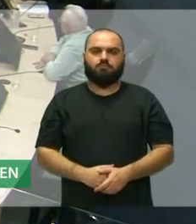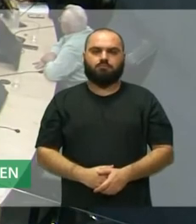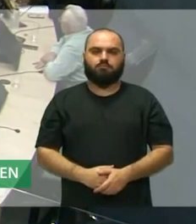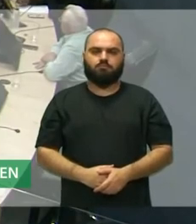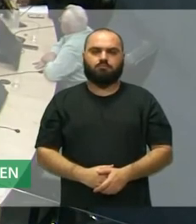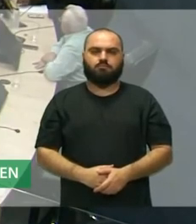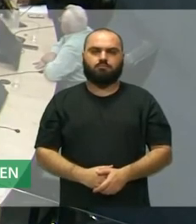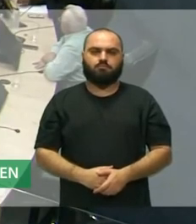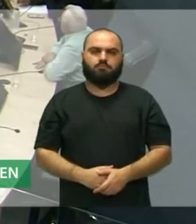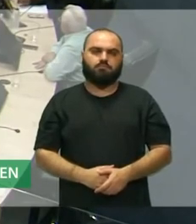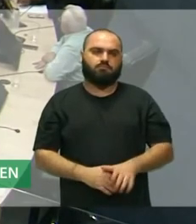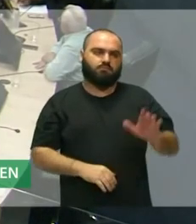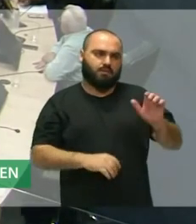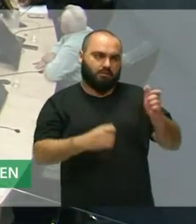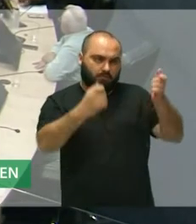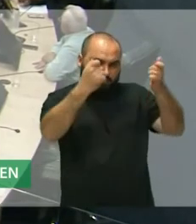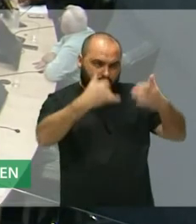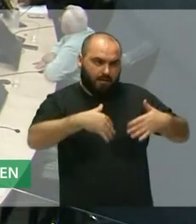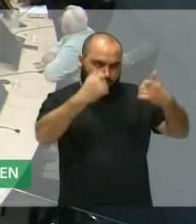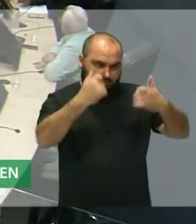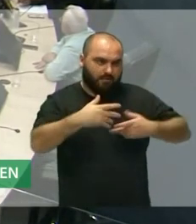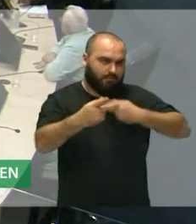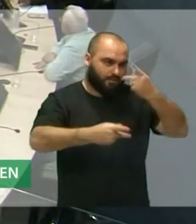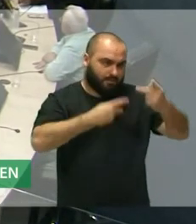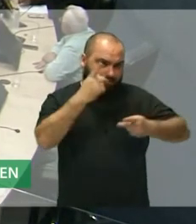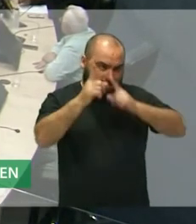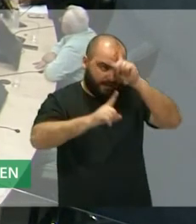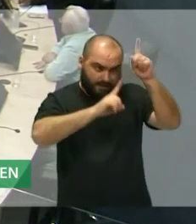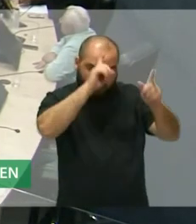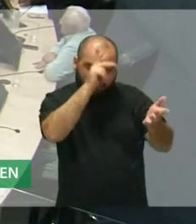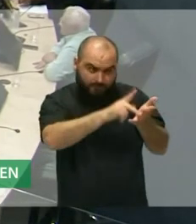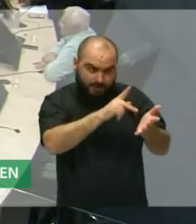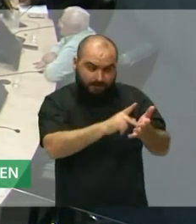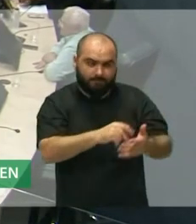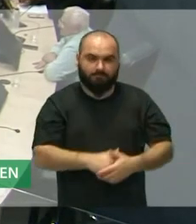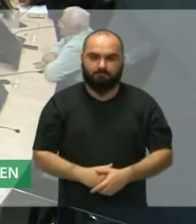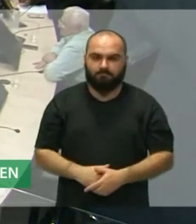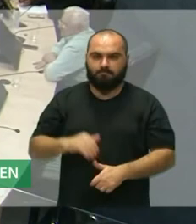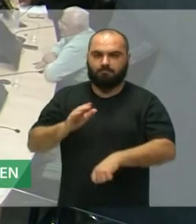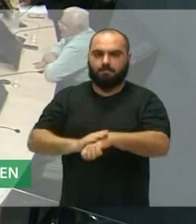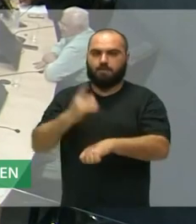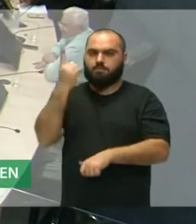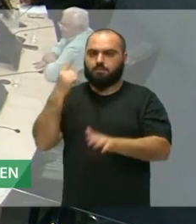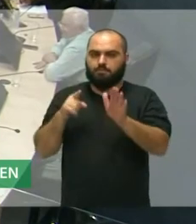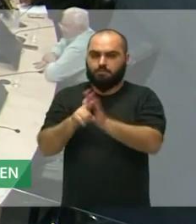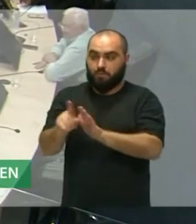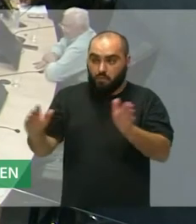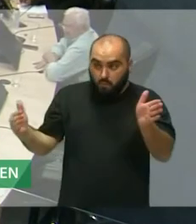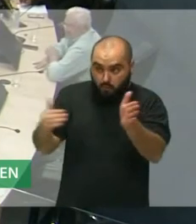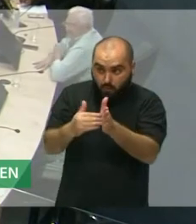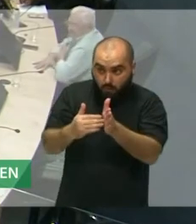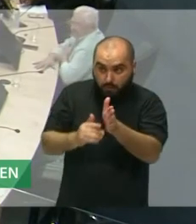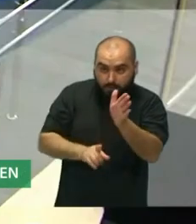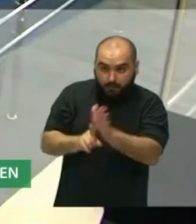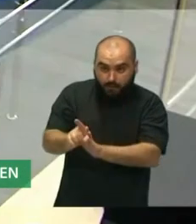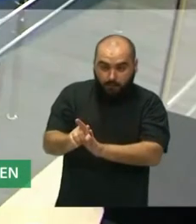Foi mais uma explanação, né? Mais uma ideia, né? Próxima pergunta, é a última pergunta, então, que a gente faz ali do público, para